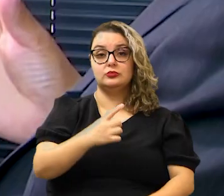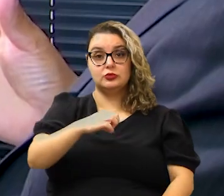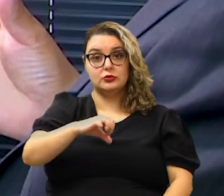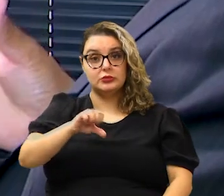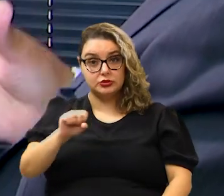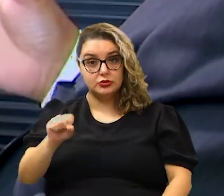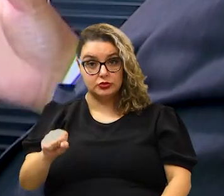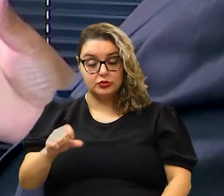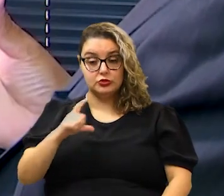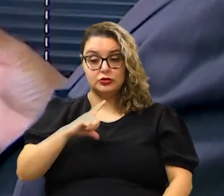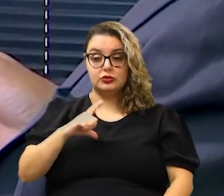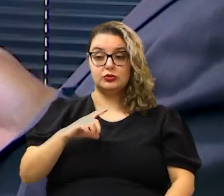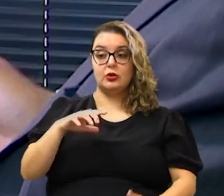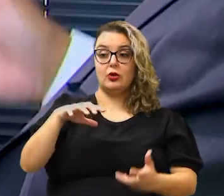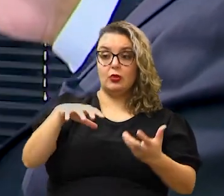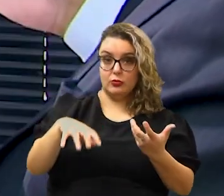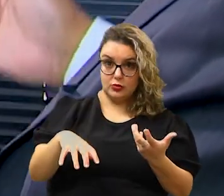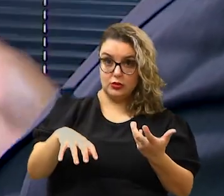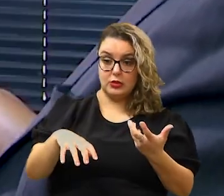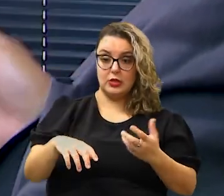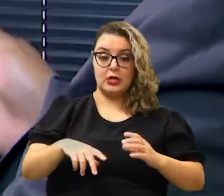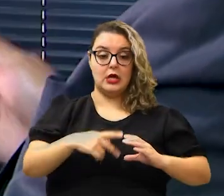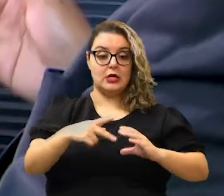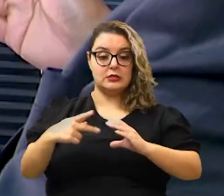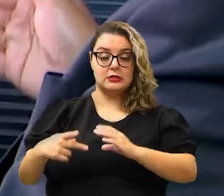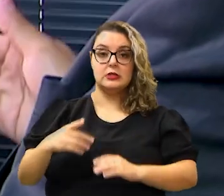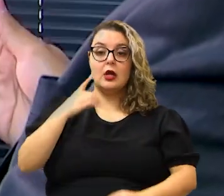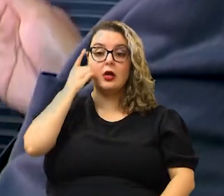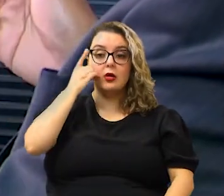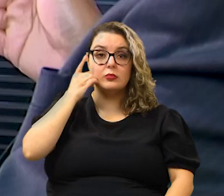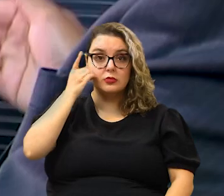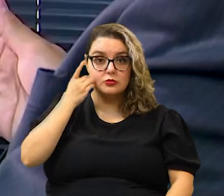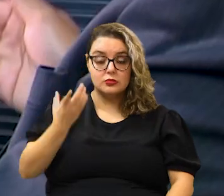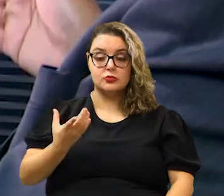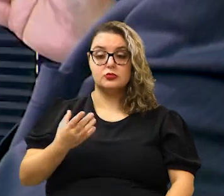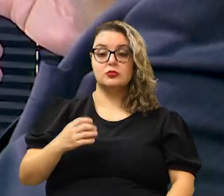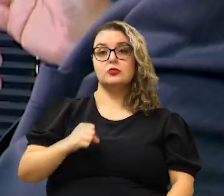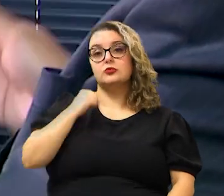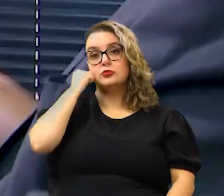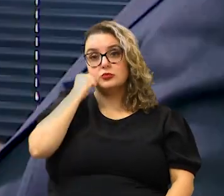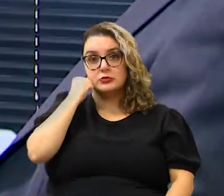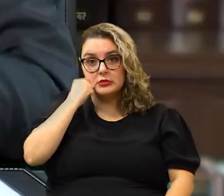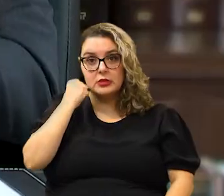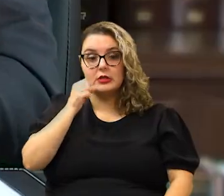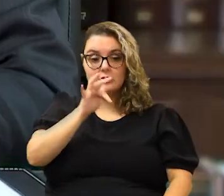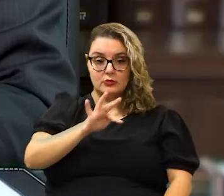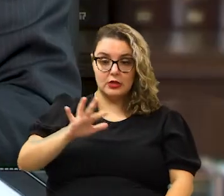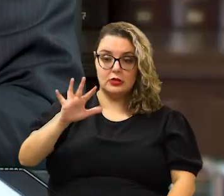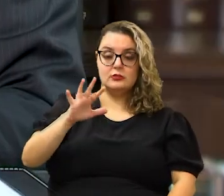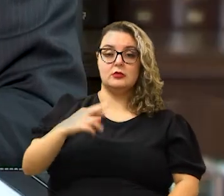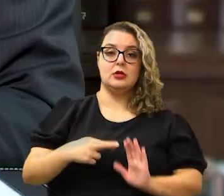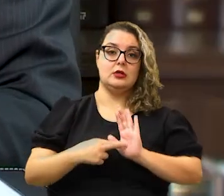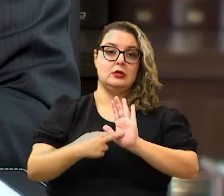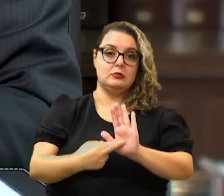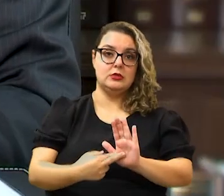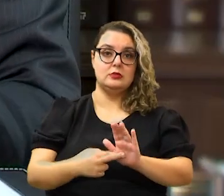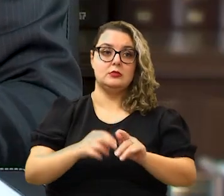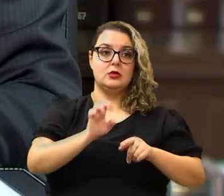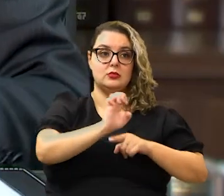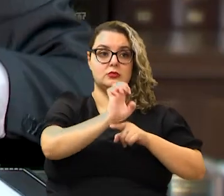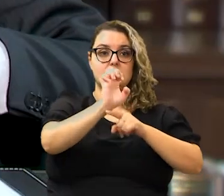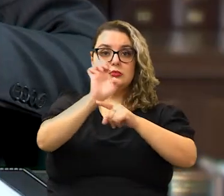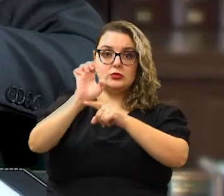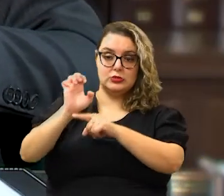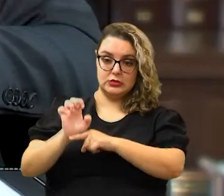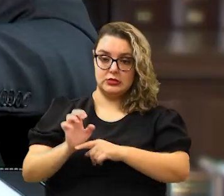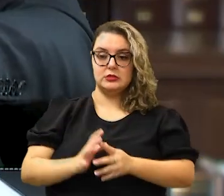não tão ampla como se viu na Constituição de 88. Mas a partir de 88 você